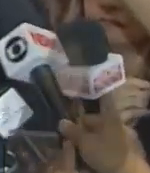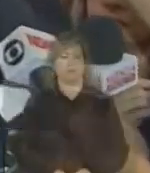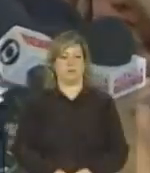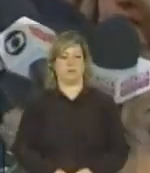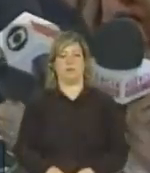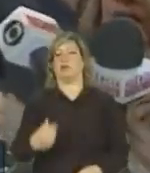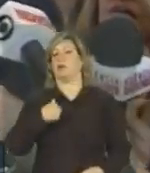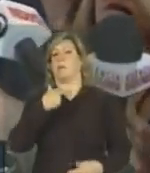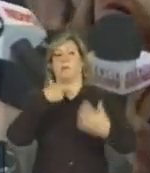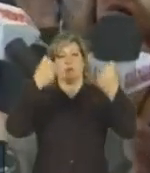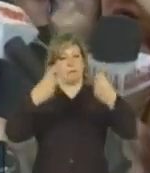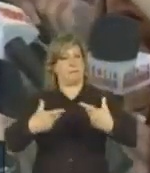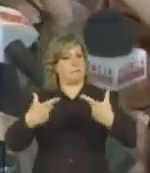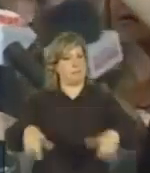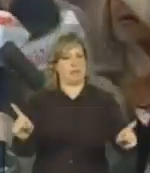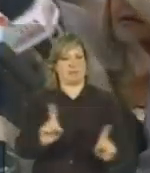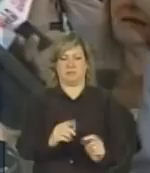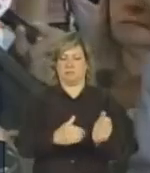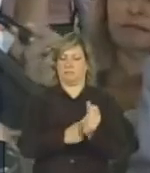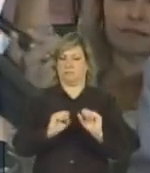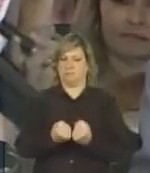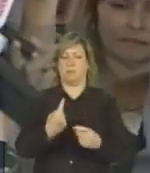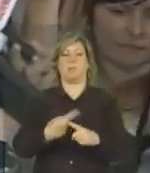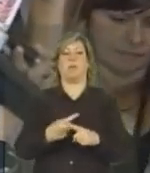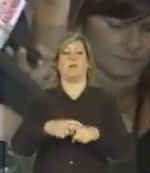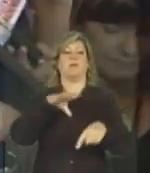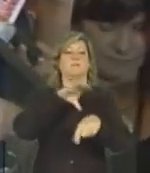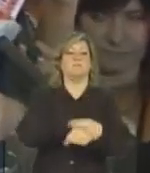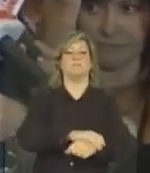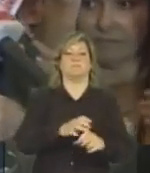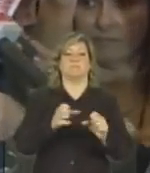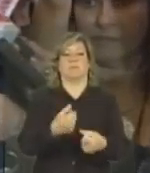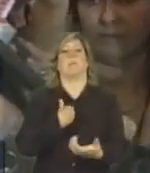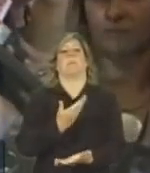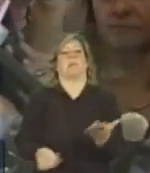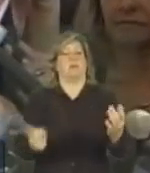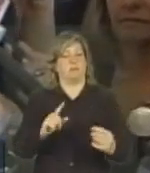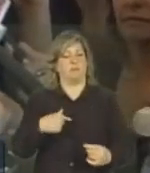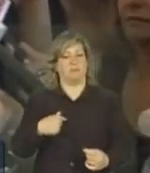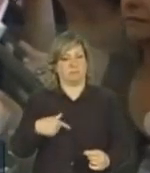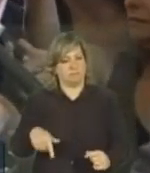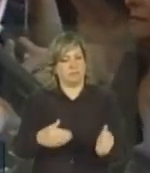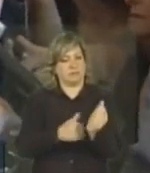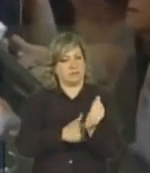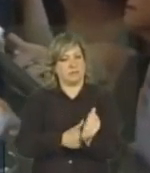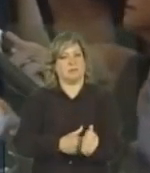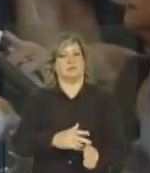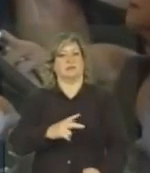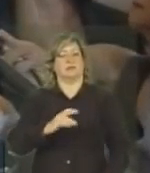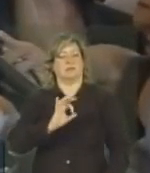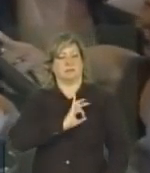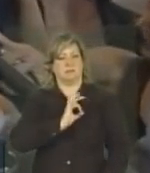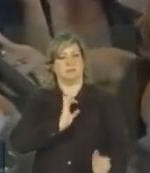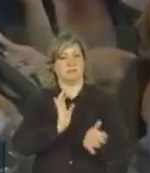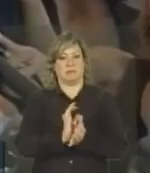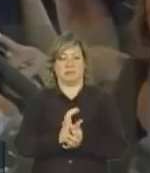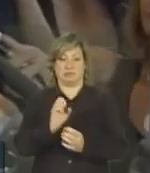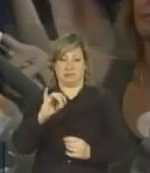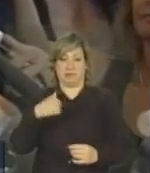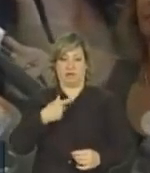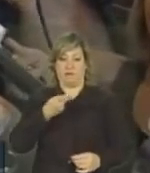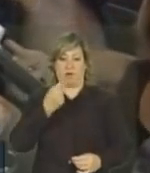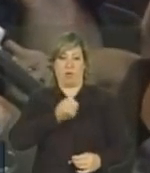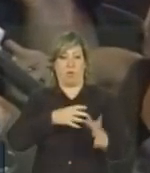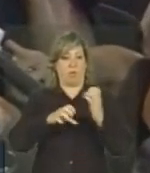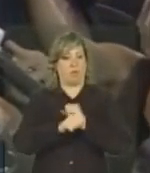Eu não vou divulgar dados, nem cenários, nem prioridades. Como eu disse, esses são dados de segurança e se eu trabalhar com